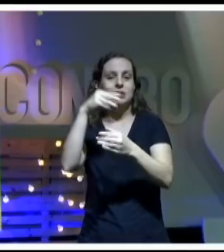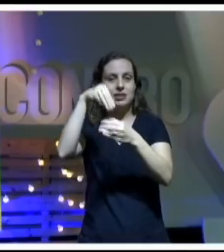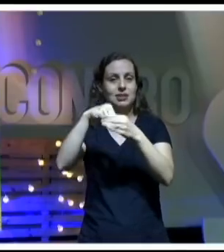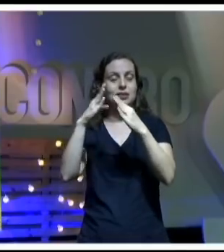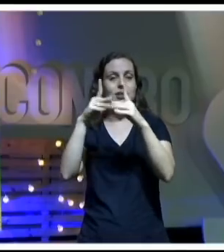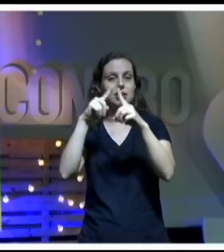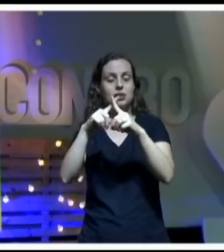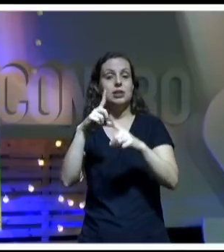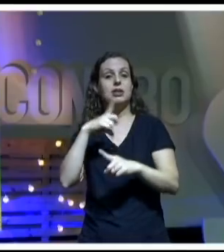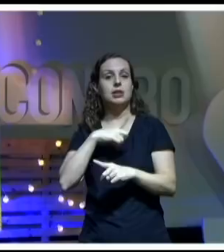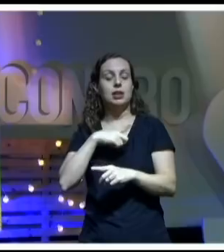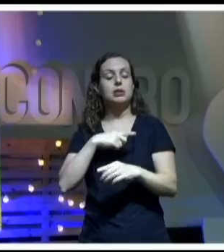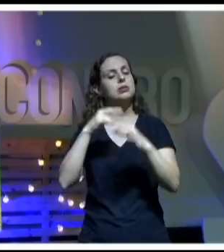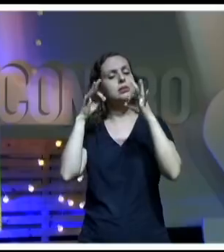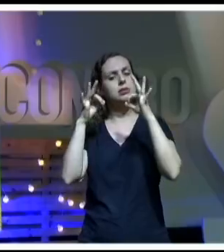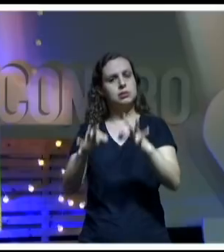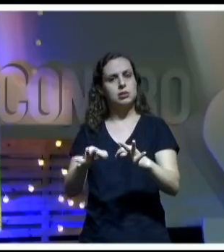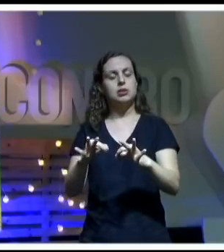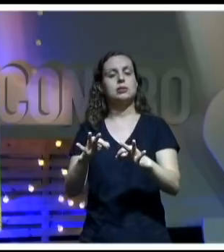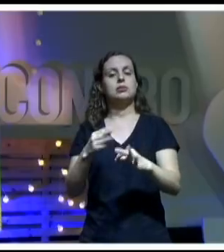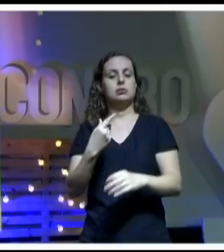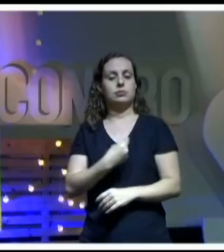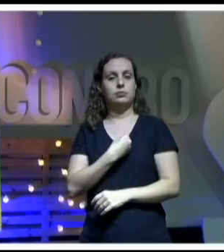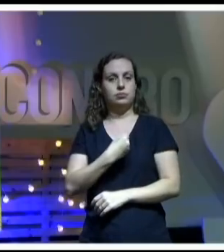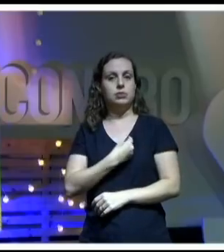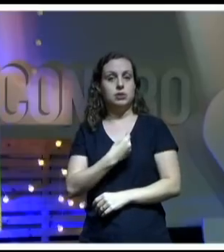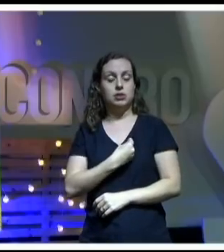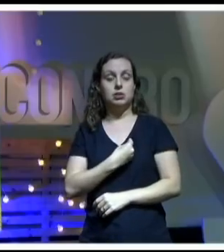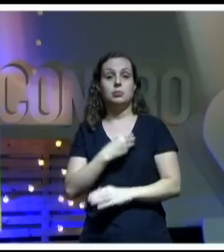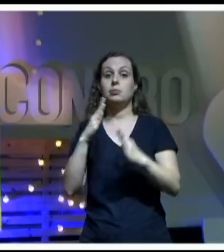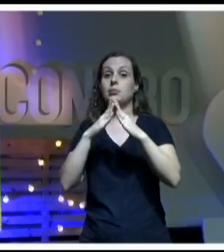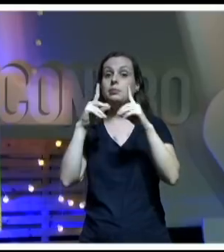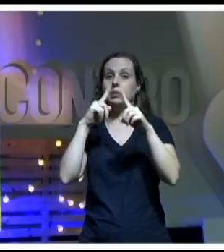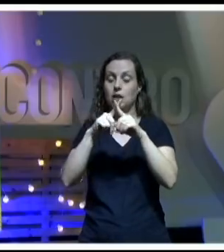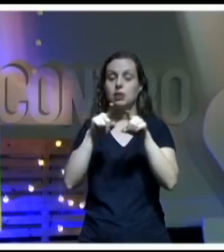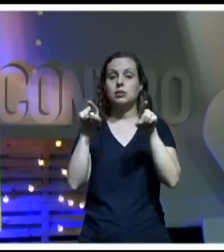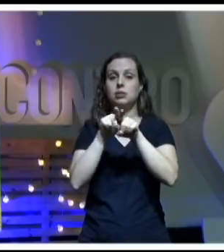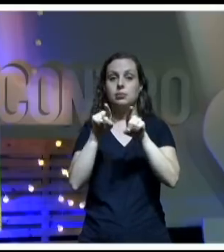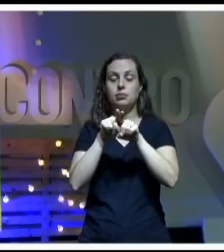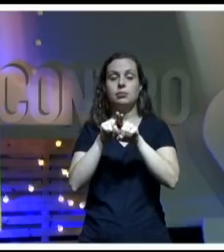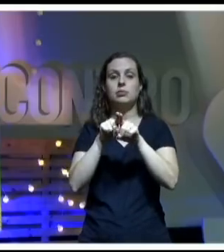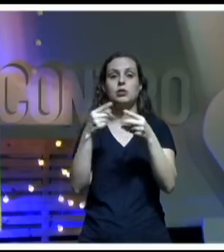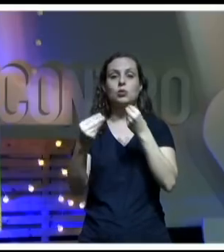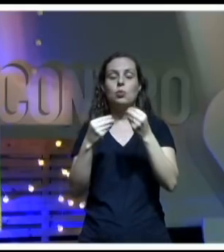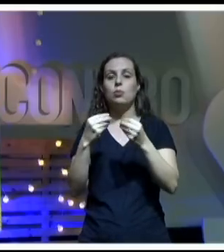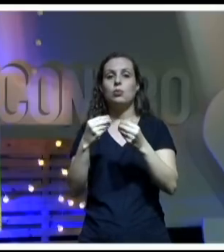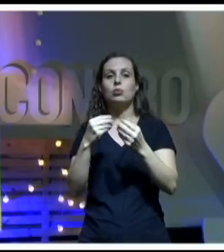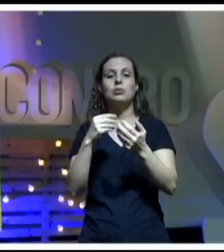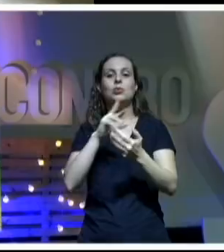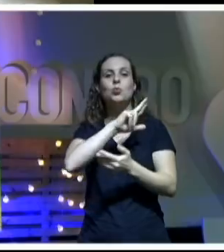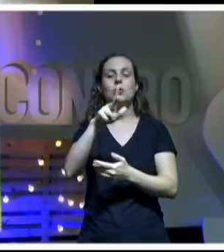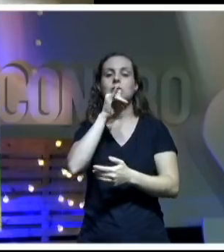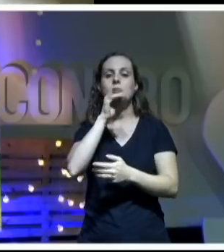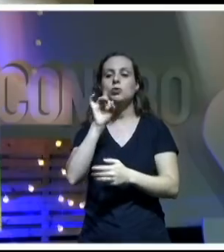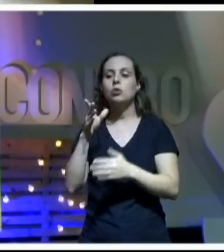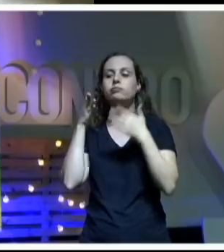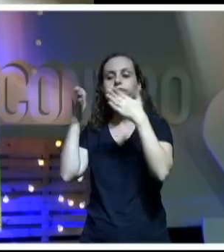mantém se centrado em questões relevantes para a vida da igreja sem ser seqüestrado pela academia